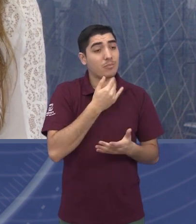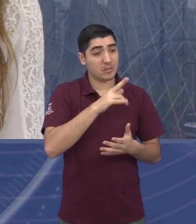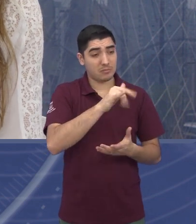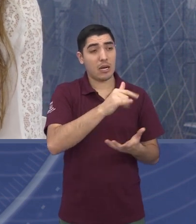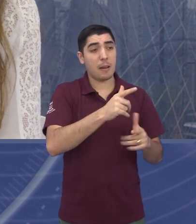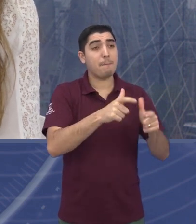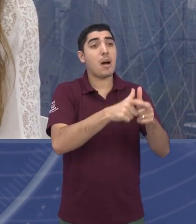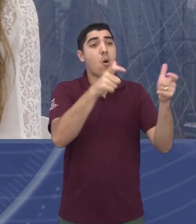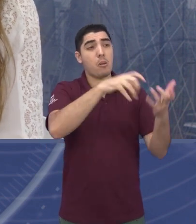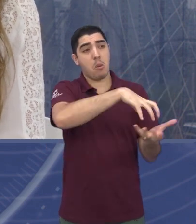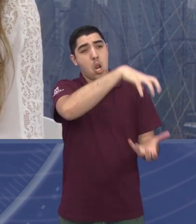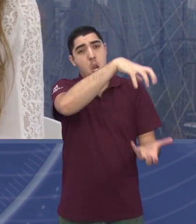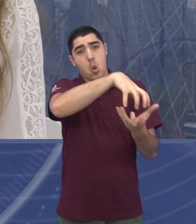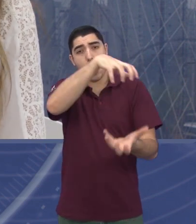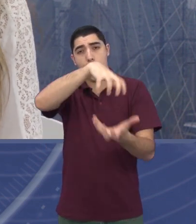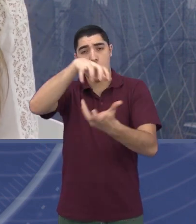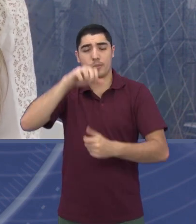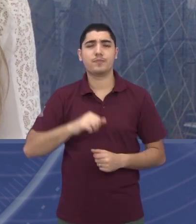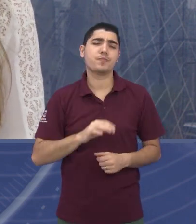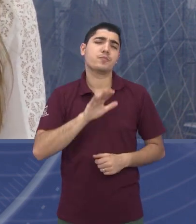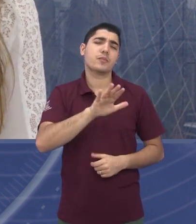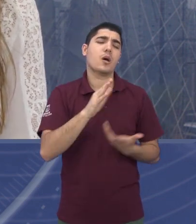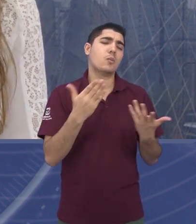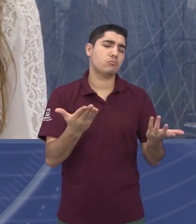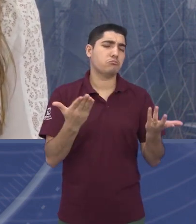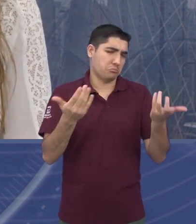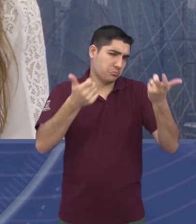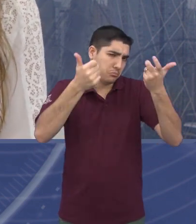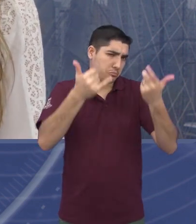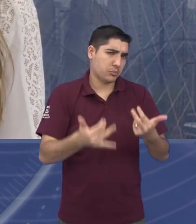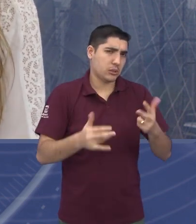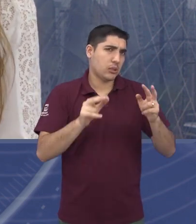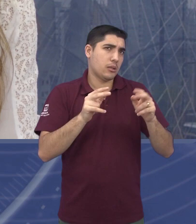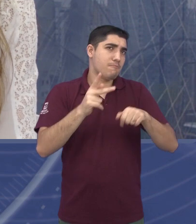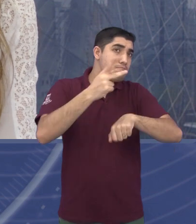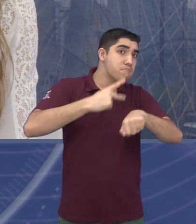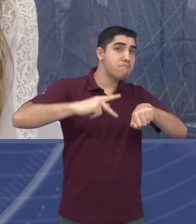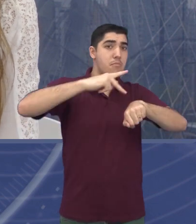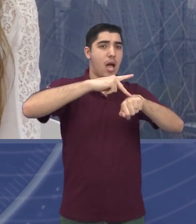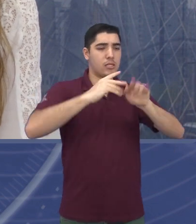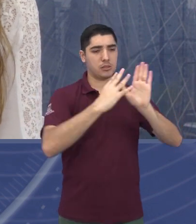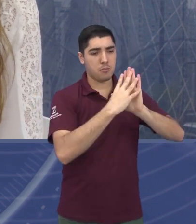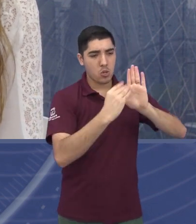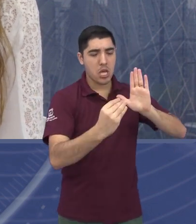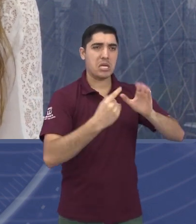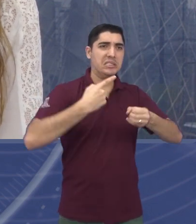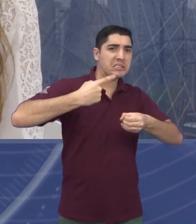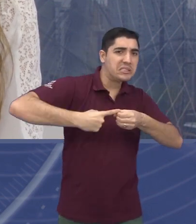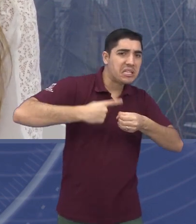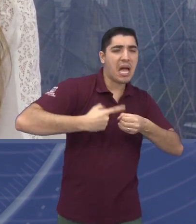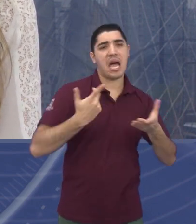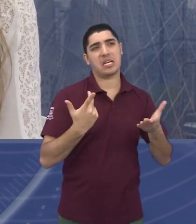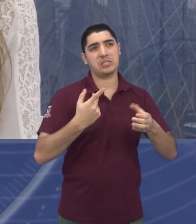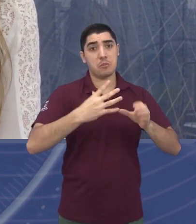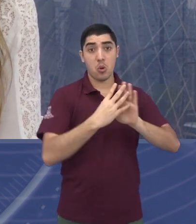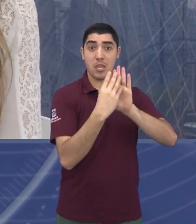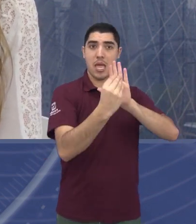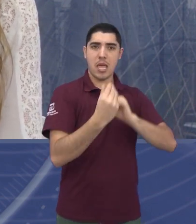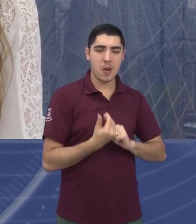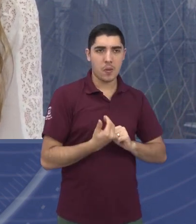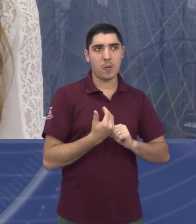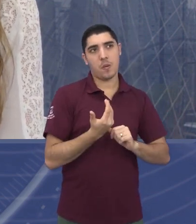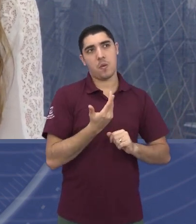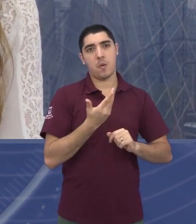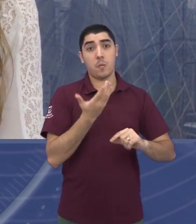fala de modelo, né, claro que todo o país, cidade, estado, enfim, tem seus problemas,